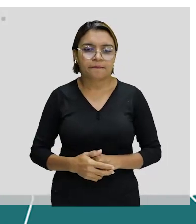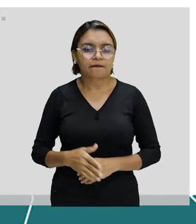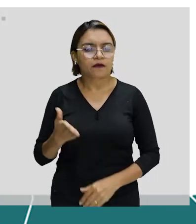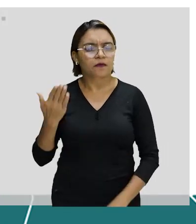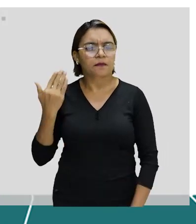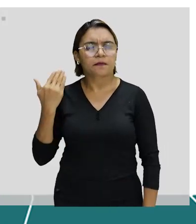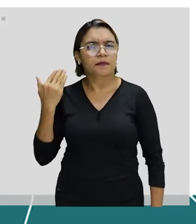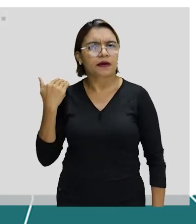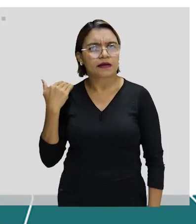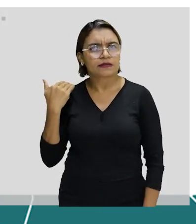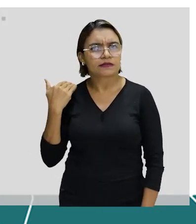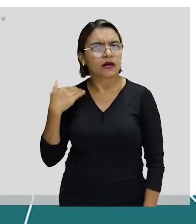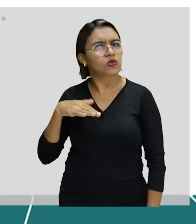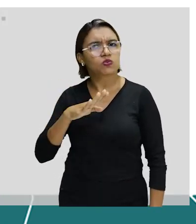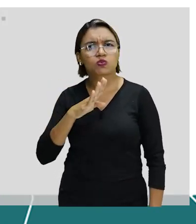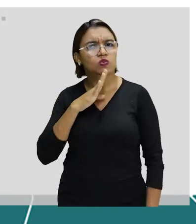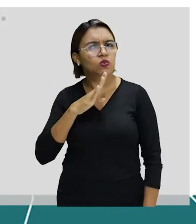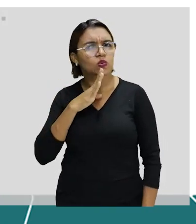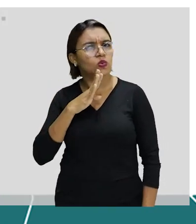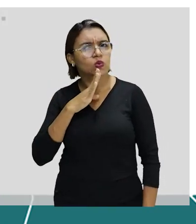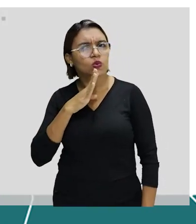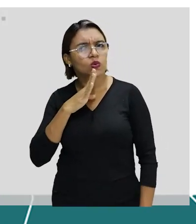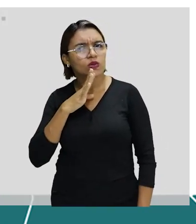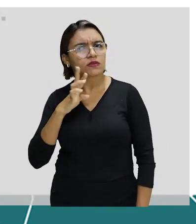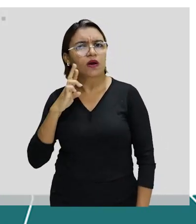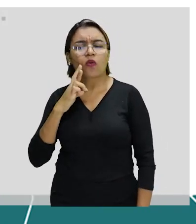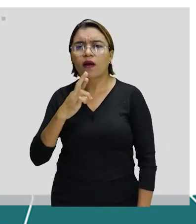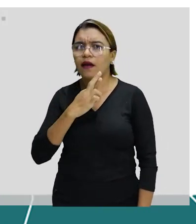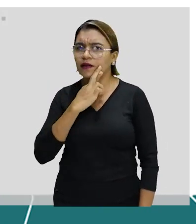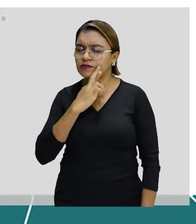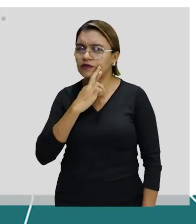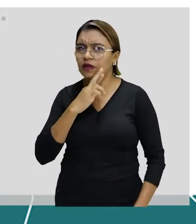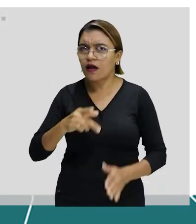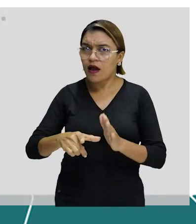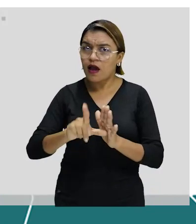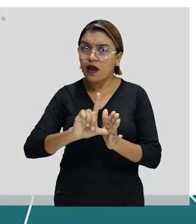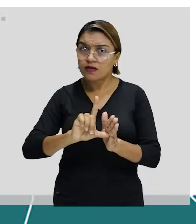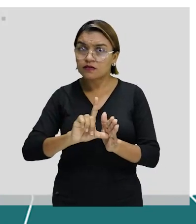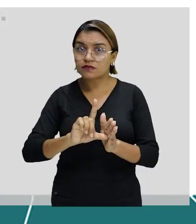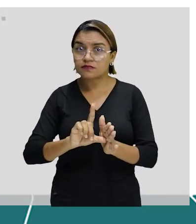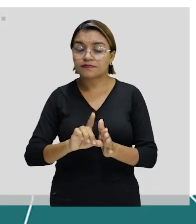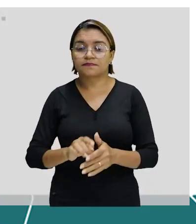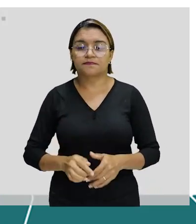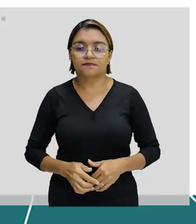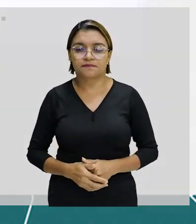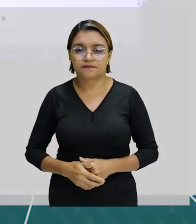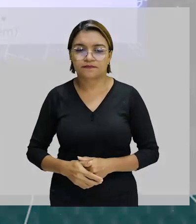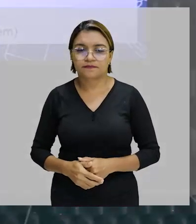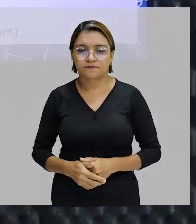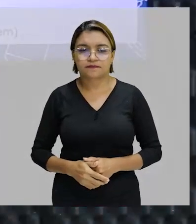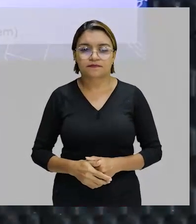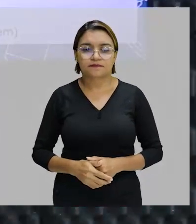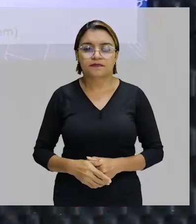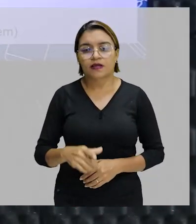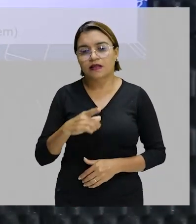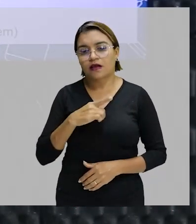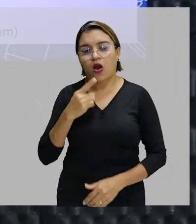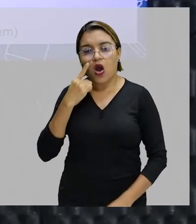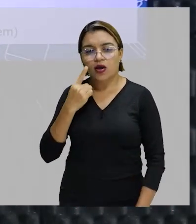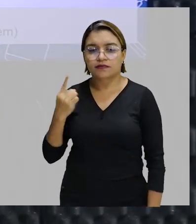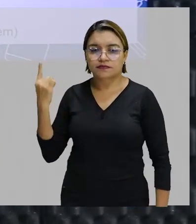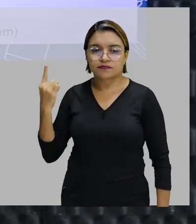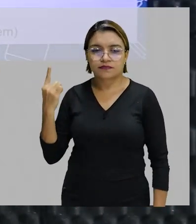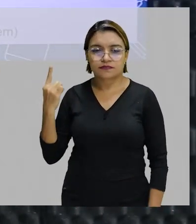tinha conhecido aquele restaurante antes de hoje. Então, nesse caso, eu tenho had e o